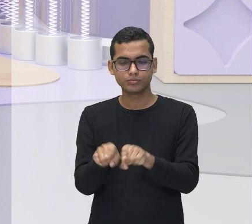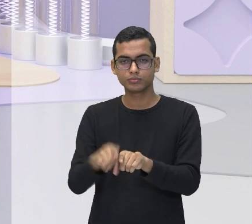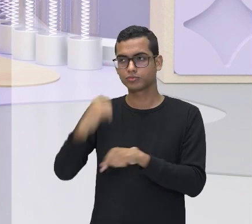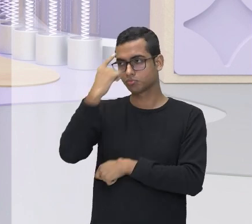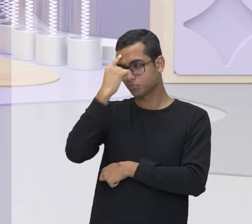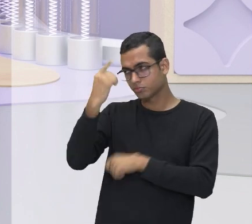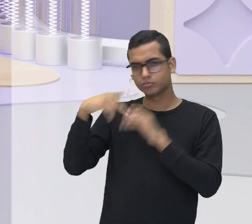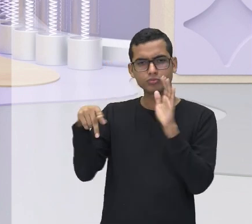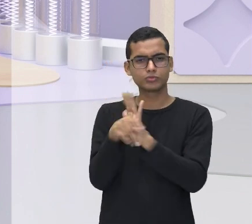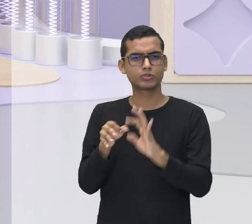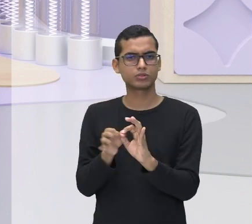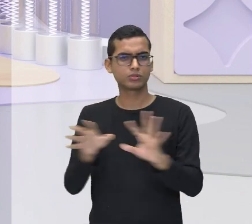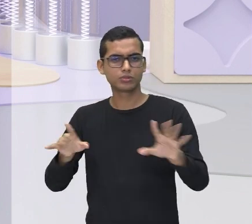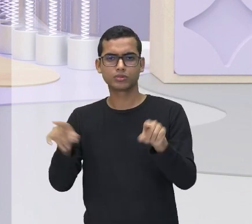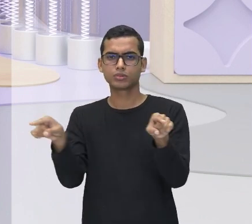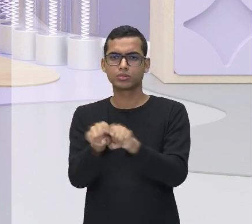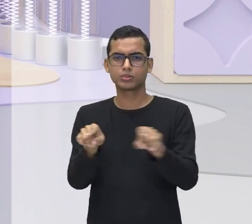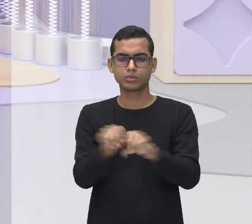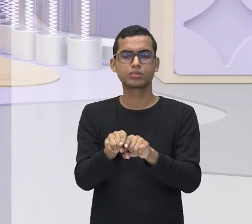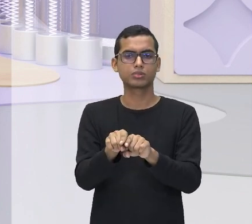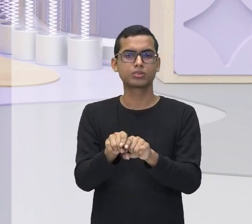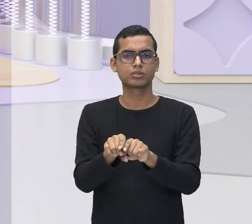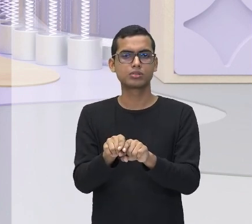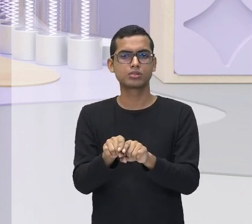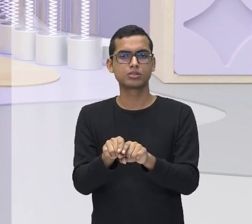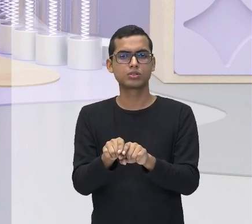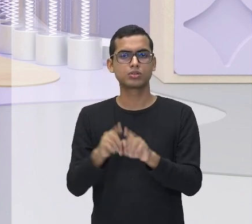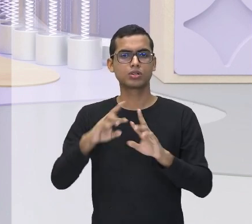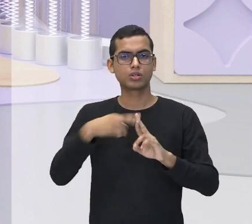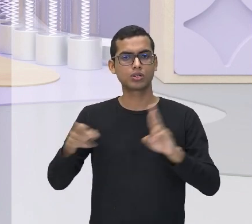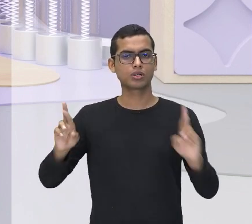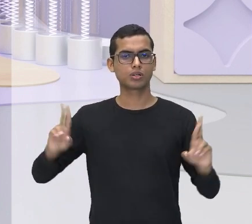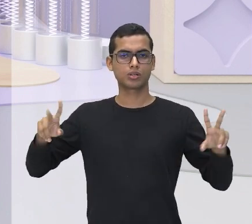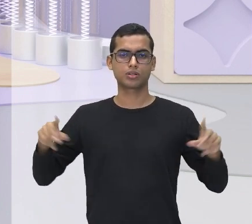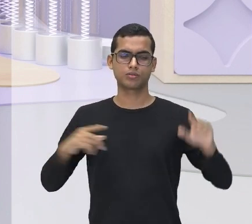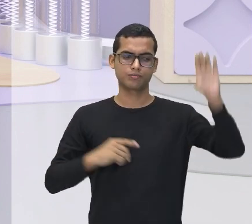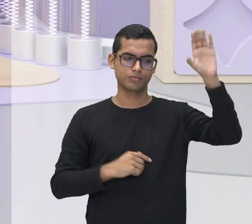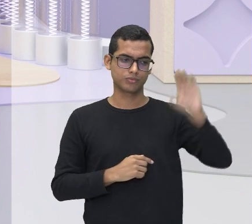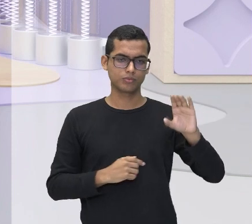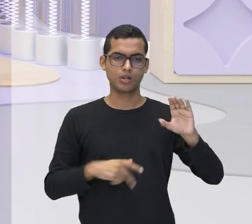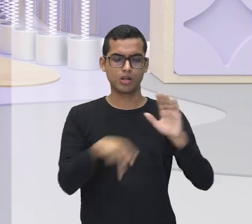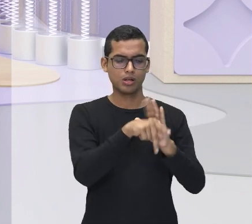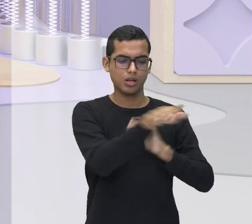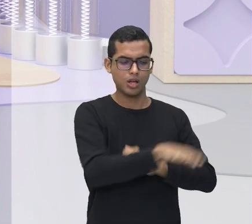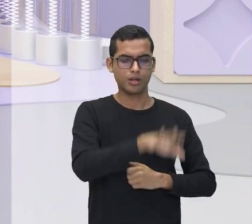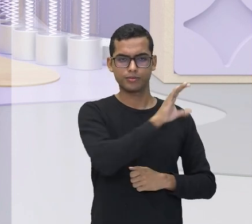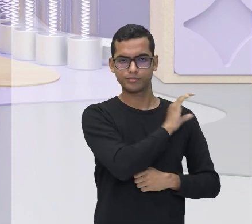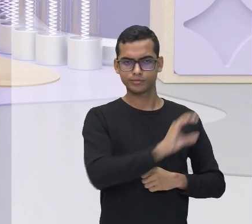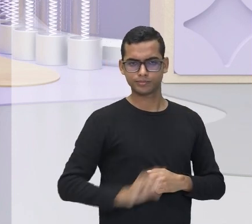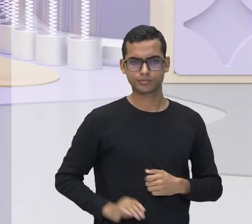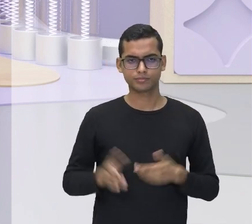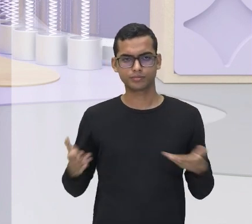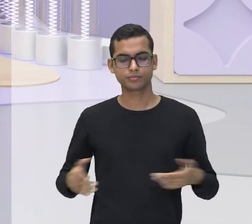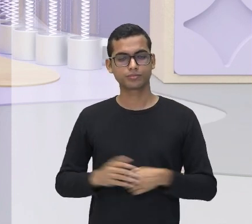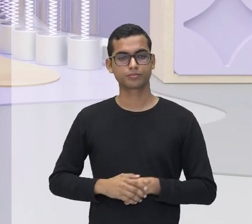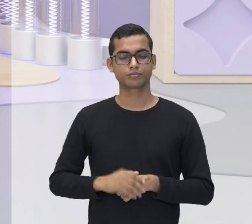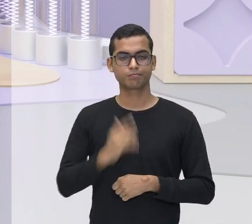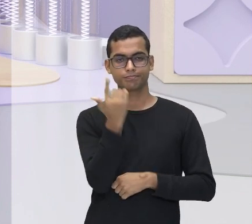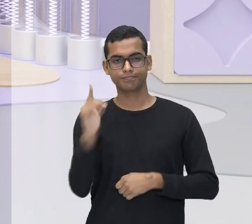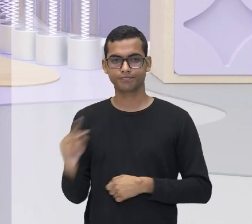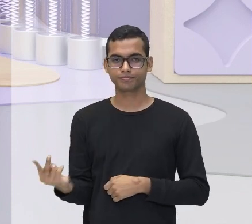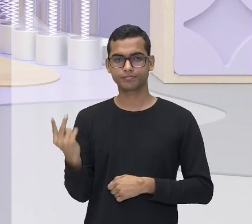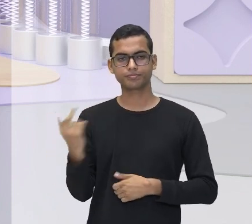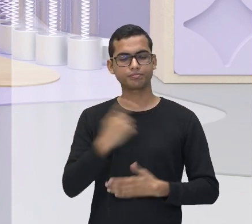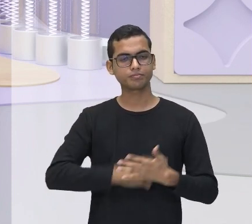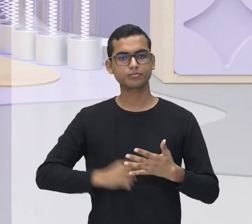compartilhada por religiões completamente diferentes, né? Como, por exemplo, no cristianismo. Vamos ver outro valor, o respeito